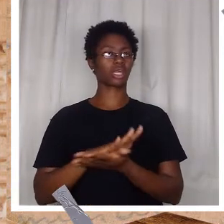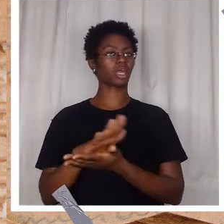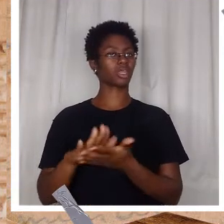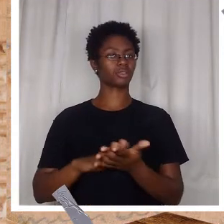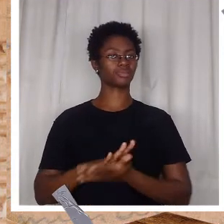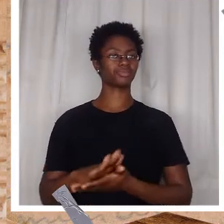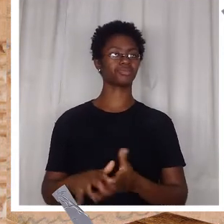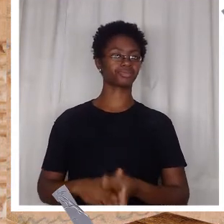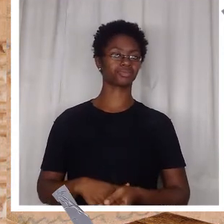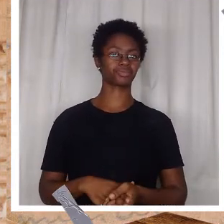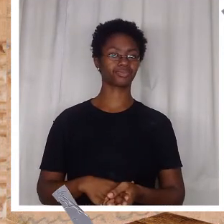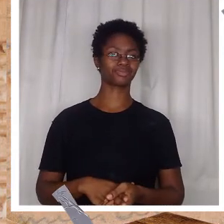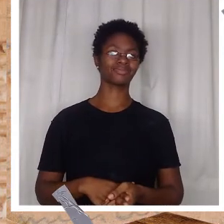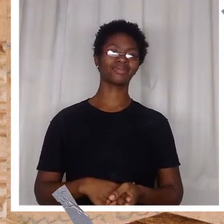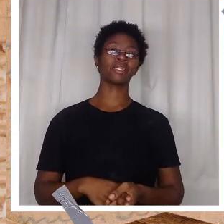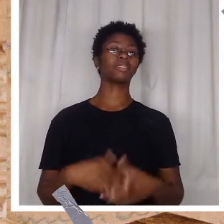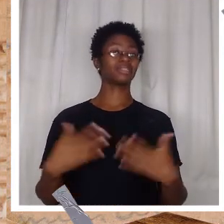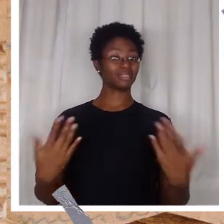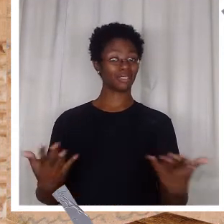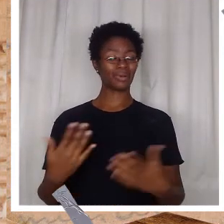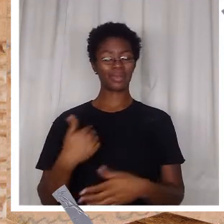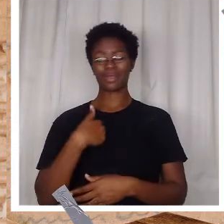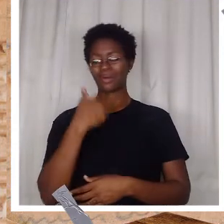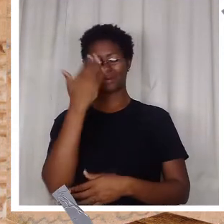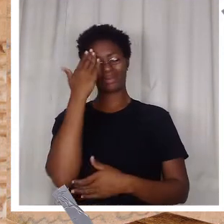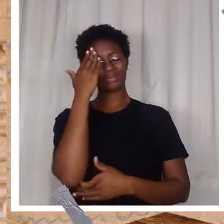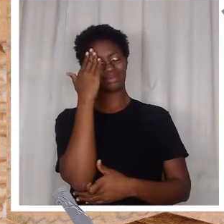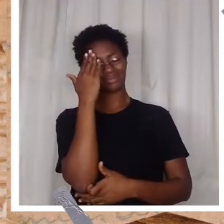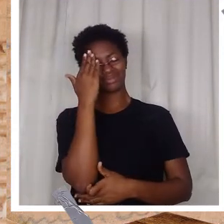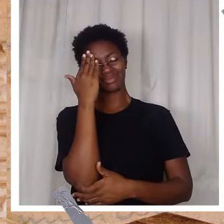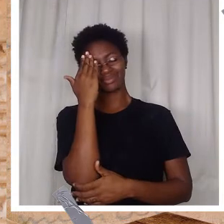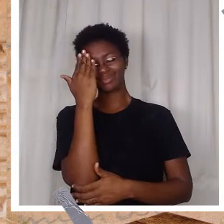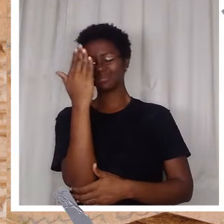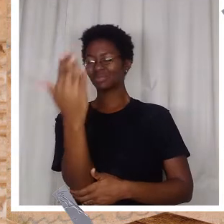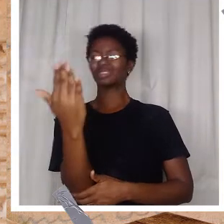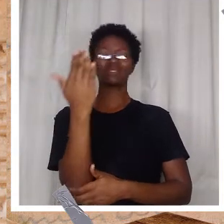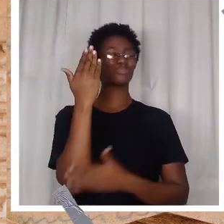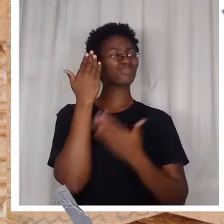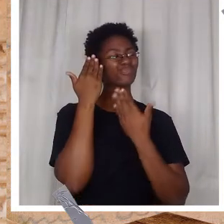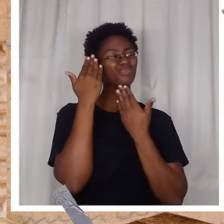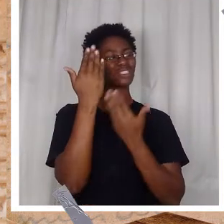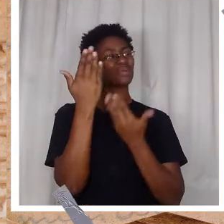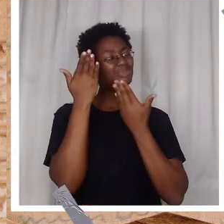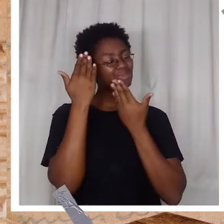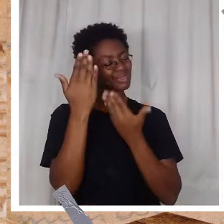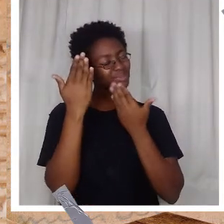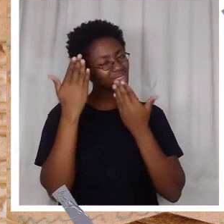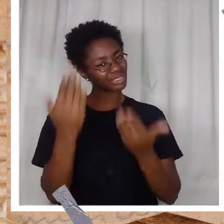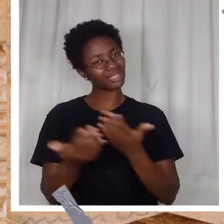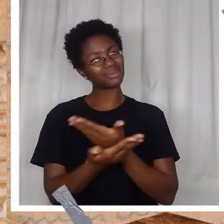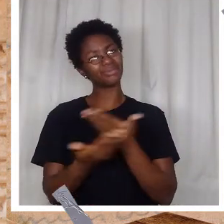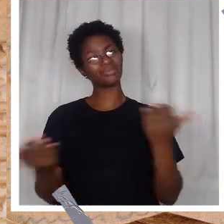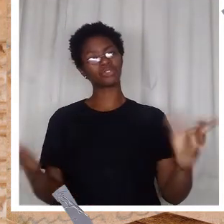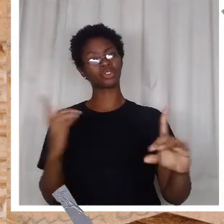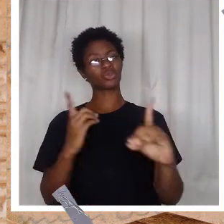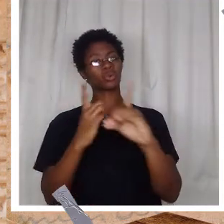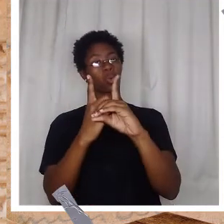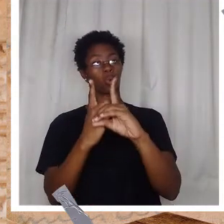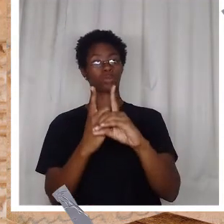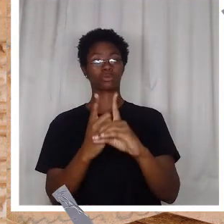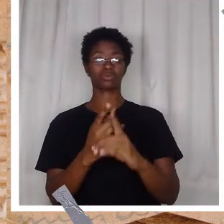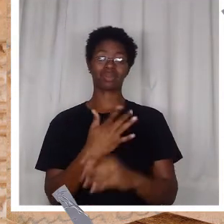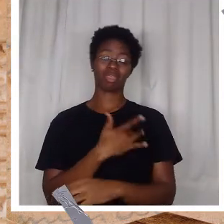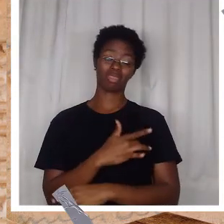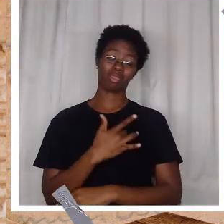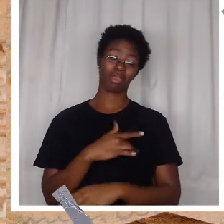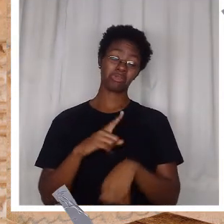queridos, muita gratidão aqui por esse encontro, por esse momento. Pena que o tempo não é nosso amigo,